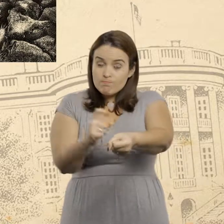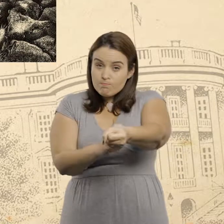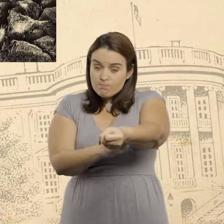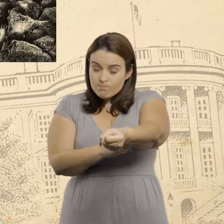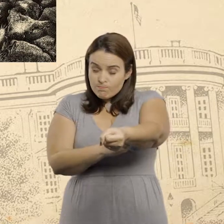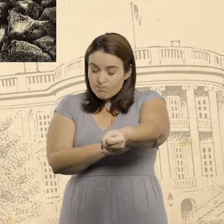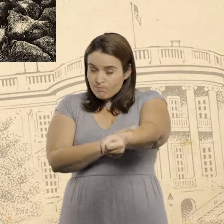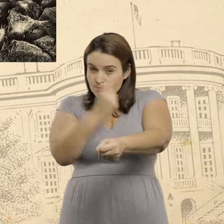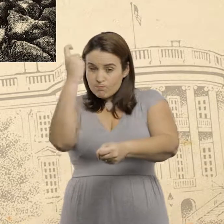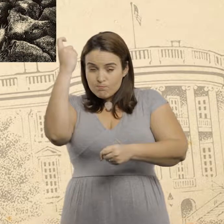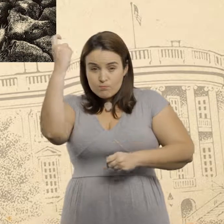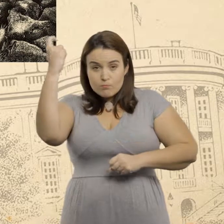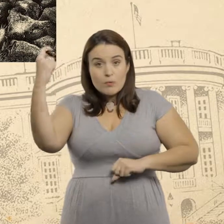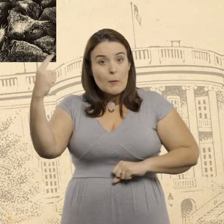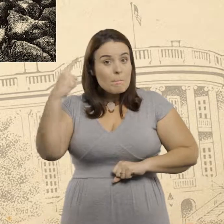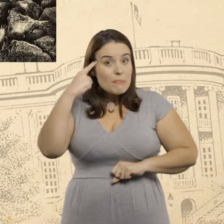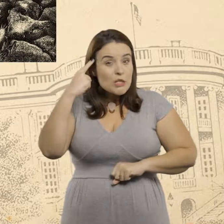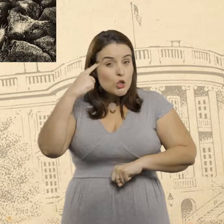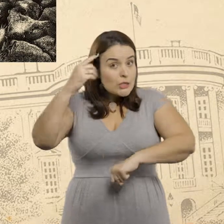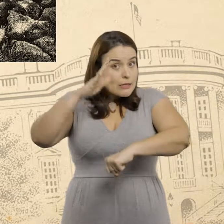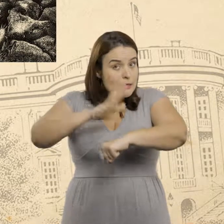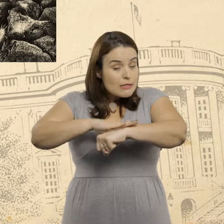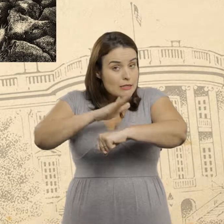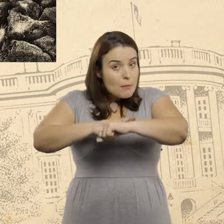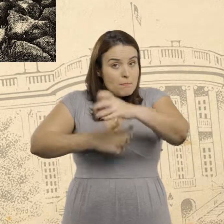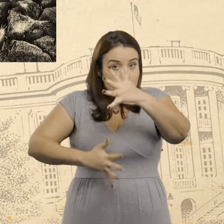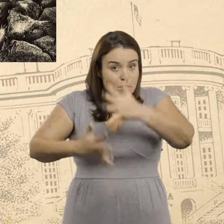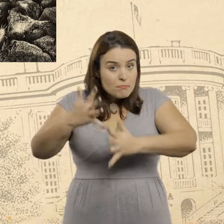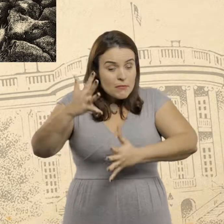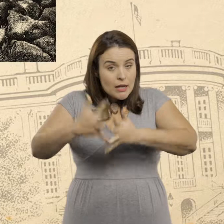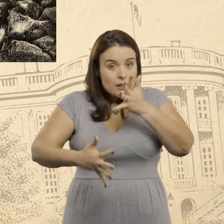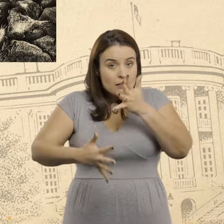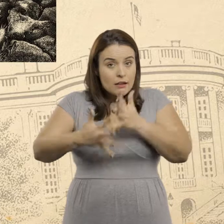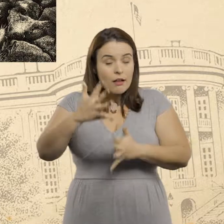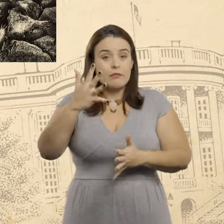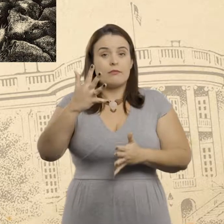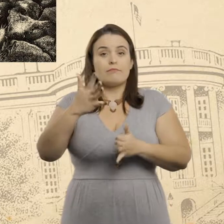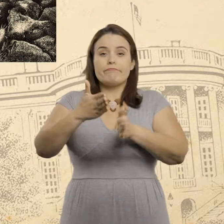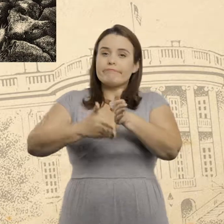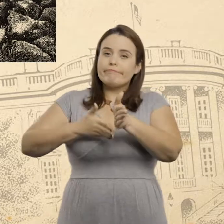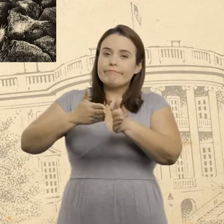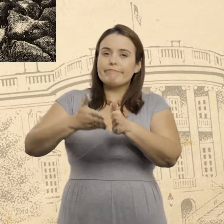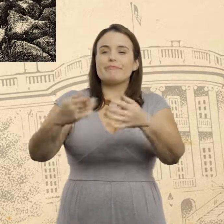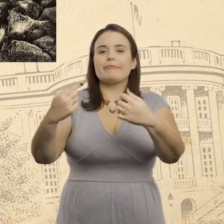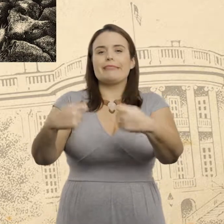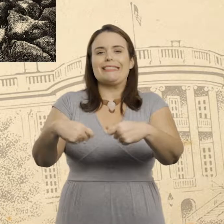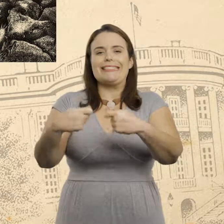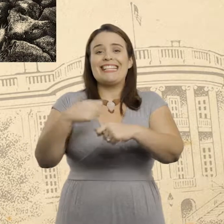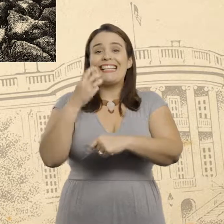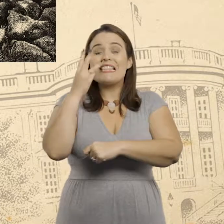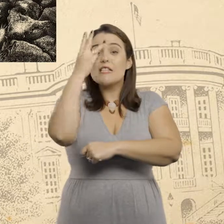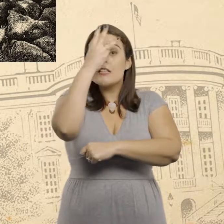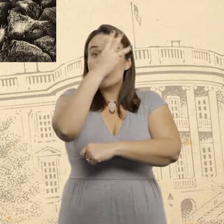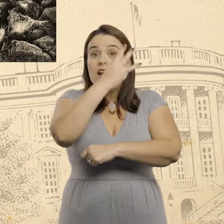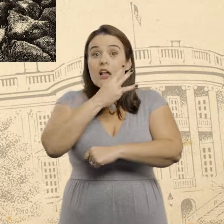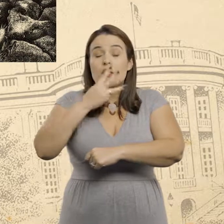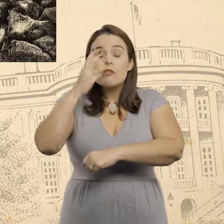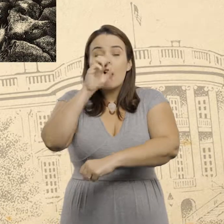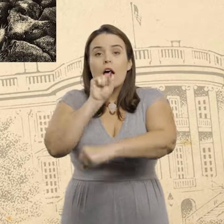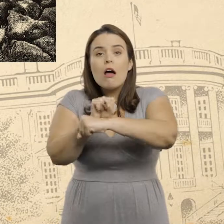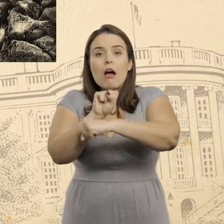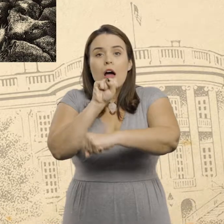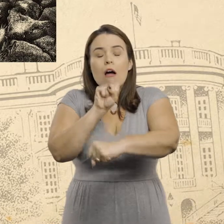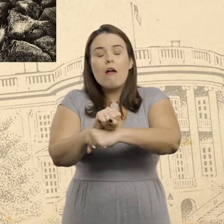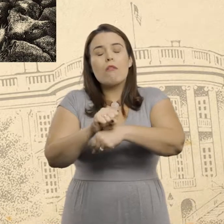Passepartout ficou muito nervoso. Ele achou que isso fosse atrapalhar o tempo da viagem. O trem precisou esperar 3